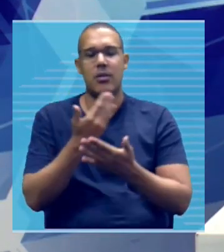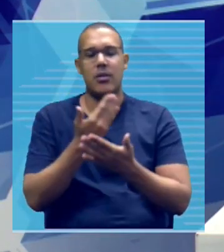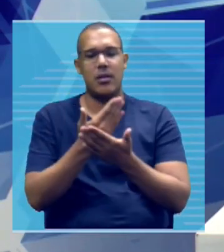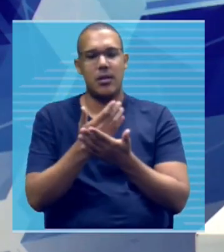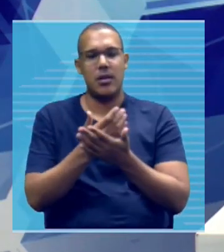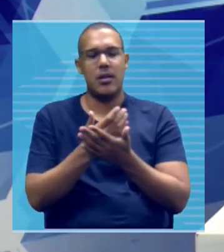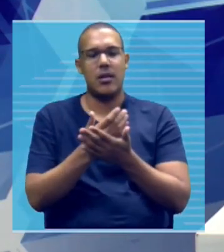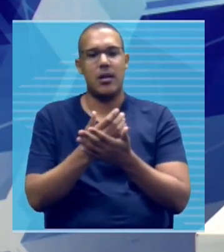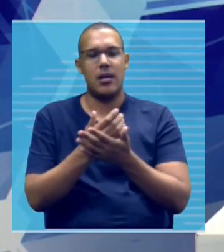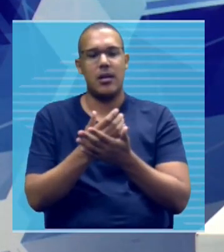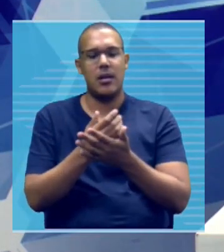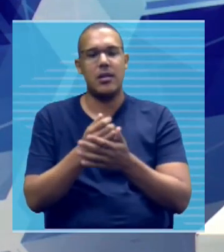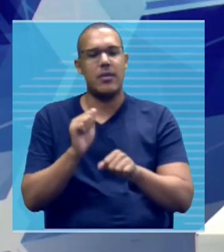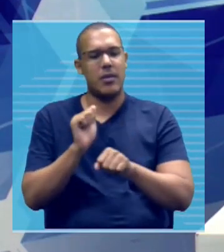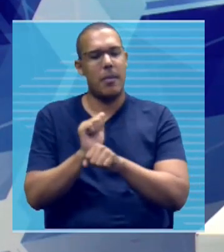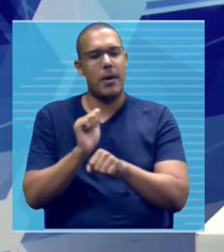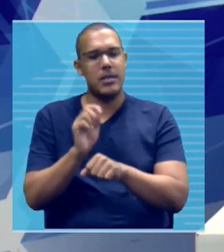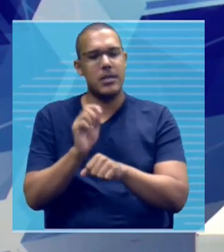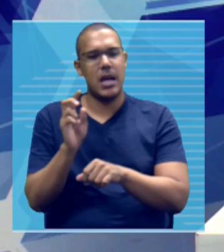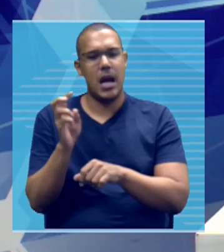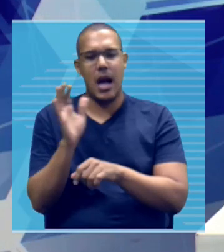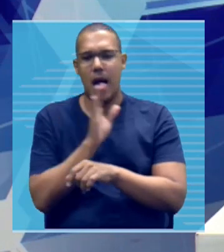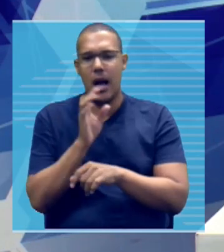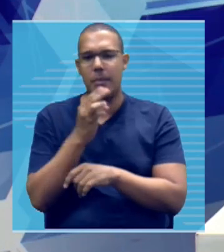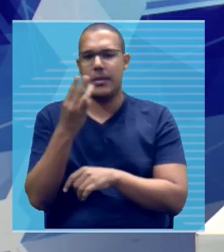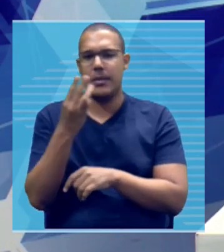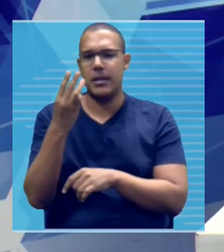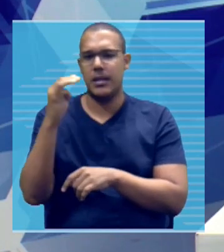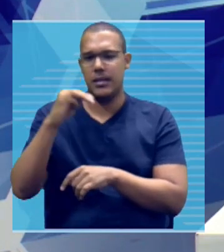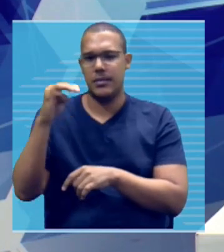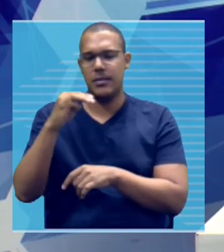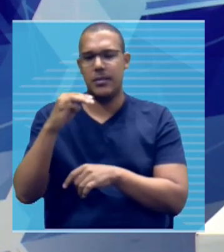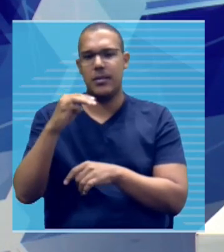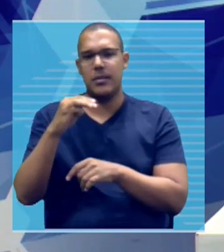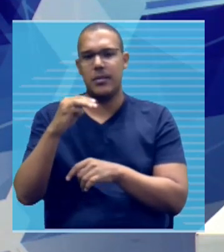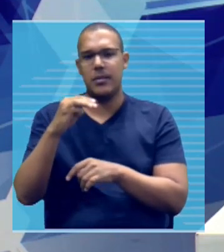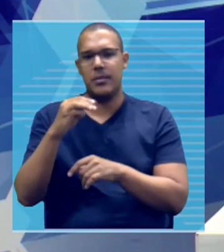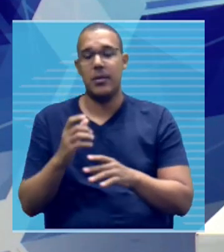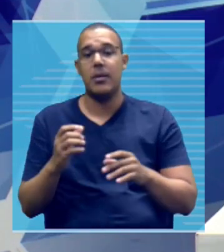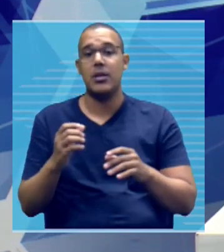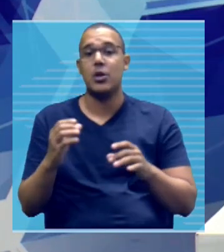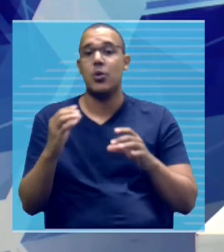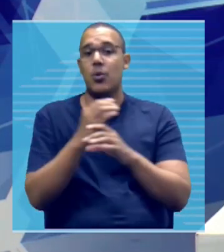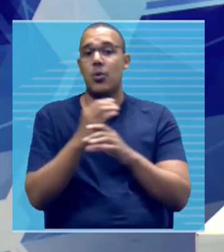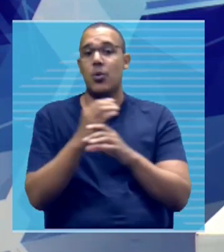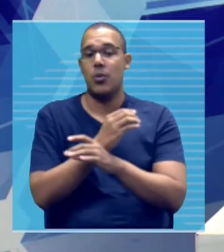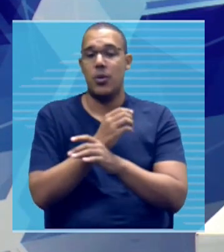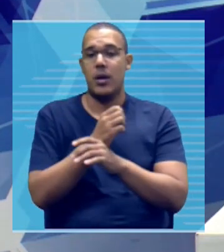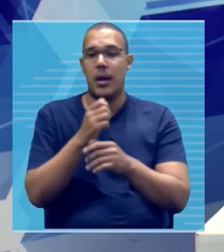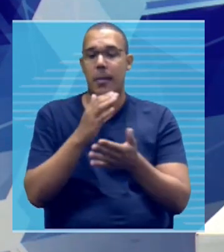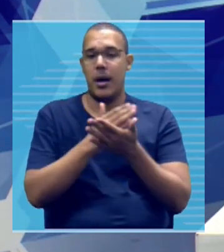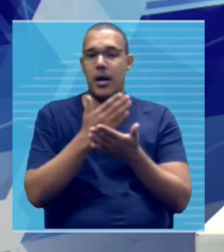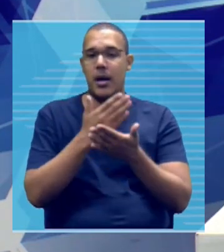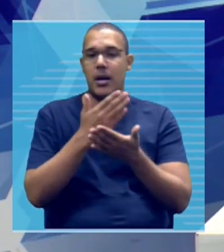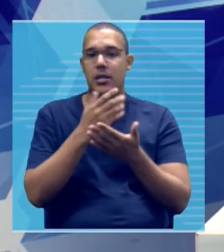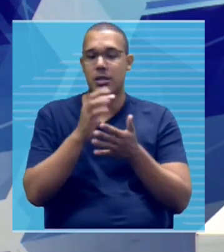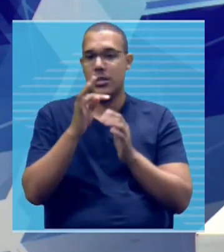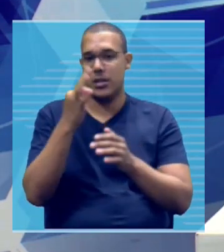fazer uma transição bem rápida, 3 minutinhos, para a gente terminar a parte teórica e aí vamos